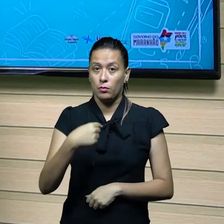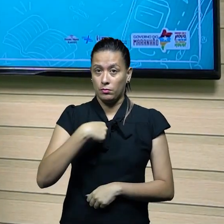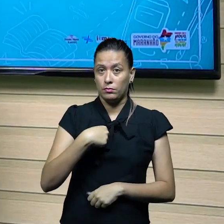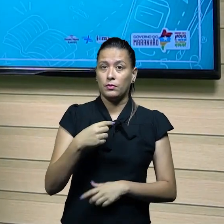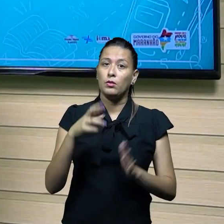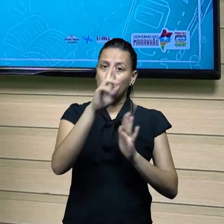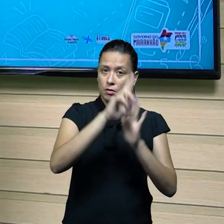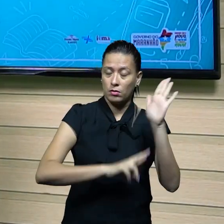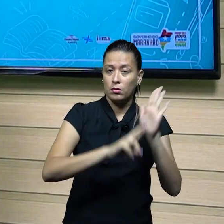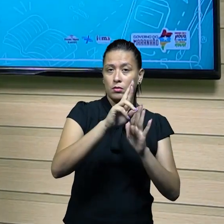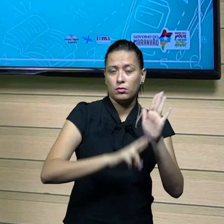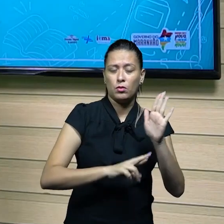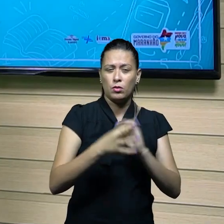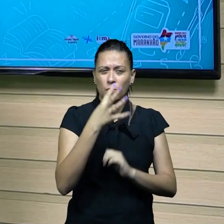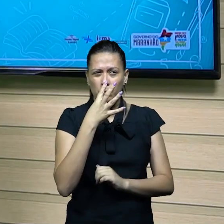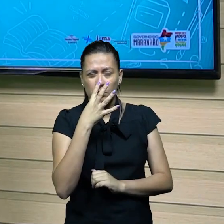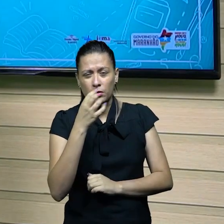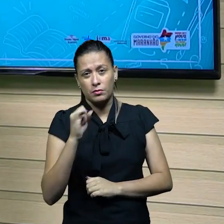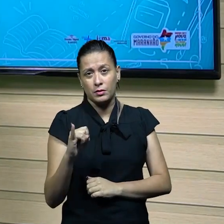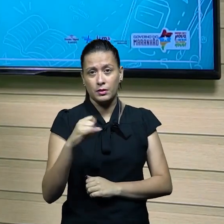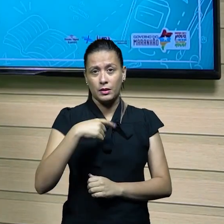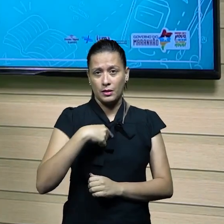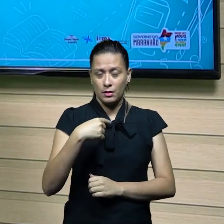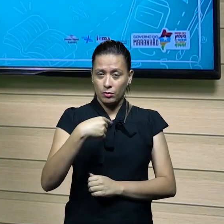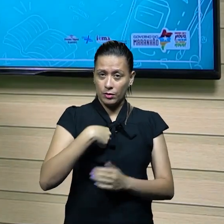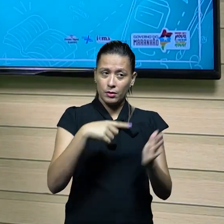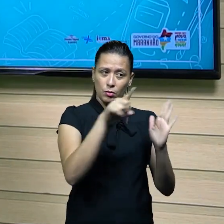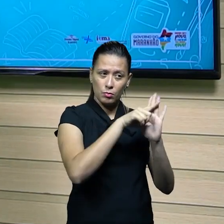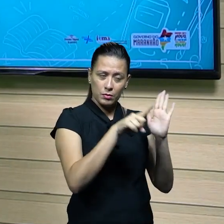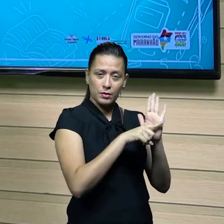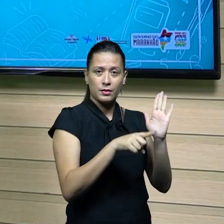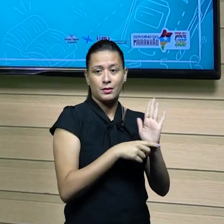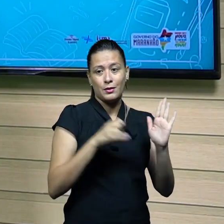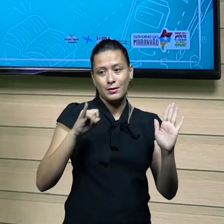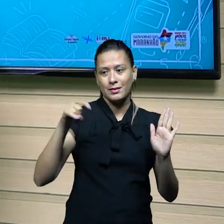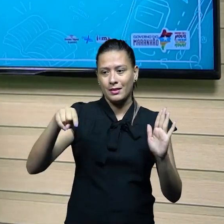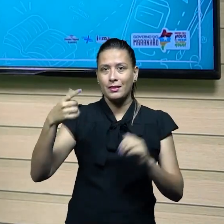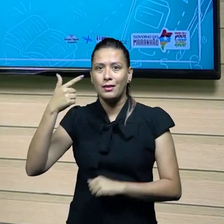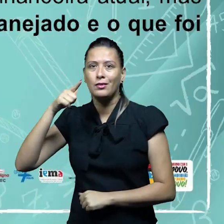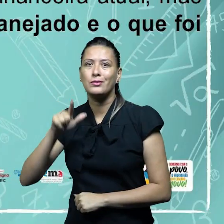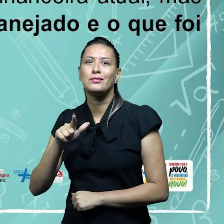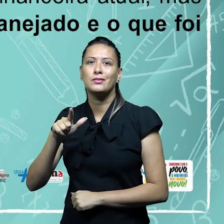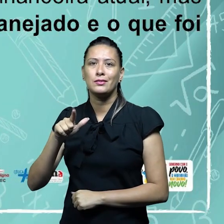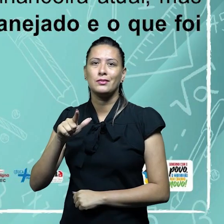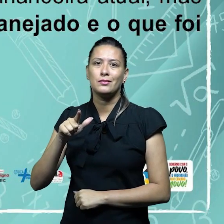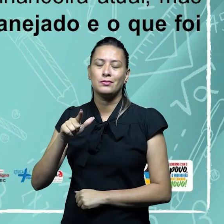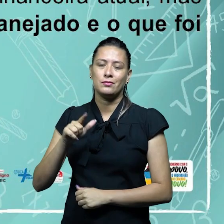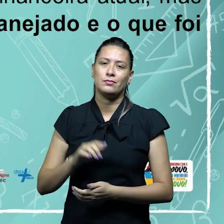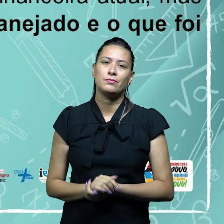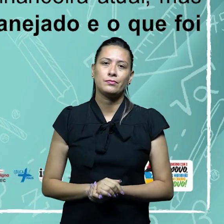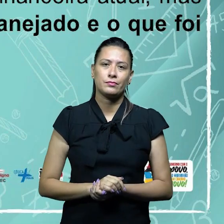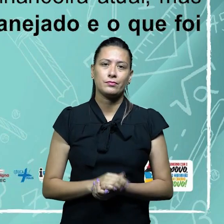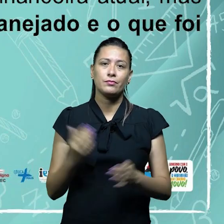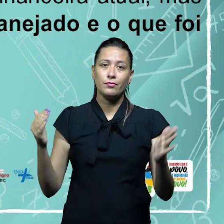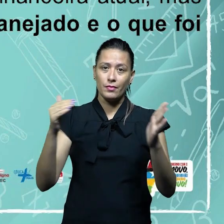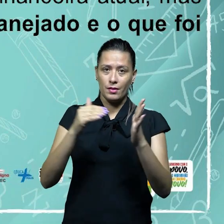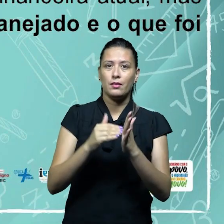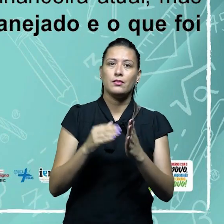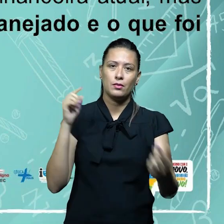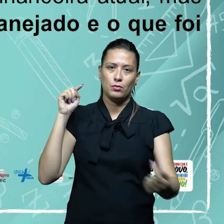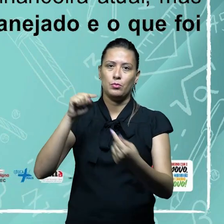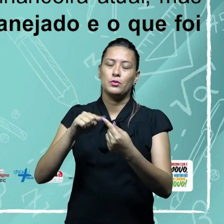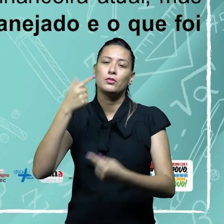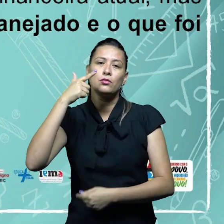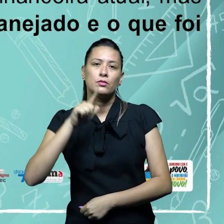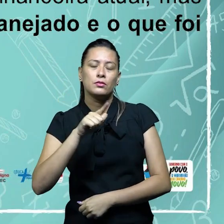sendo executado, está sendo seguido até o ponto, meu objetivo a ser alcançado, ok? Então, ele, além de analisar o momento atual, ele pode